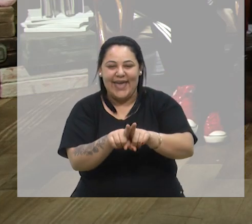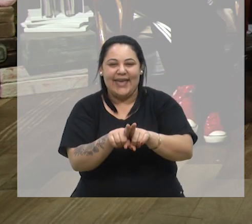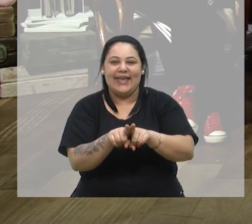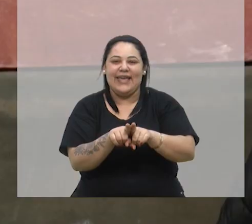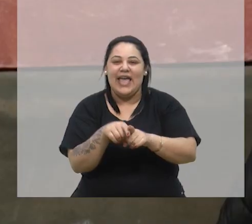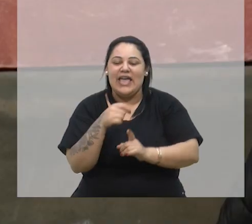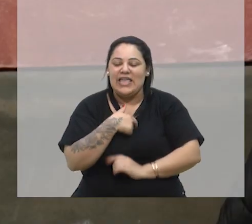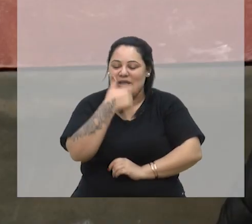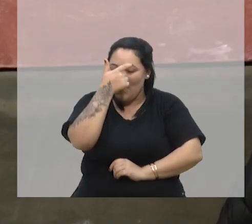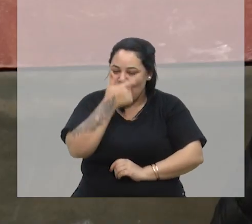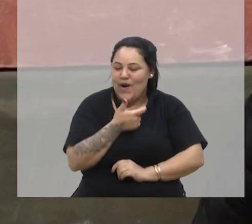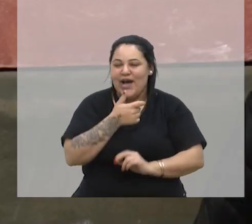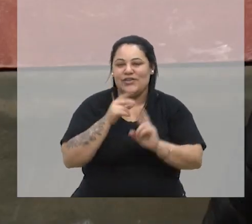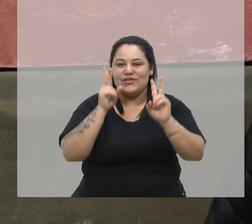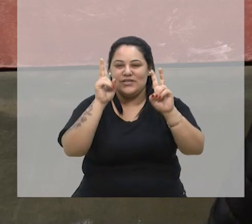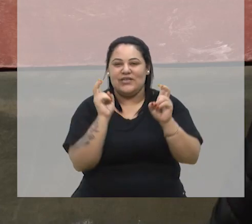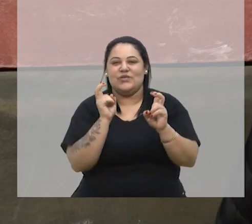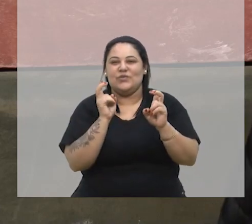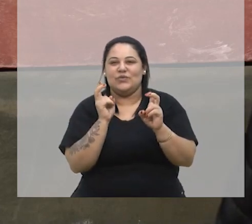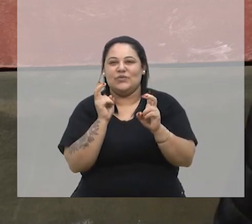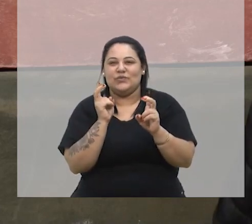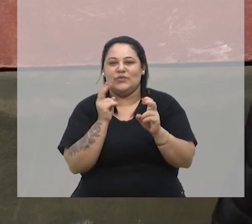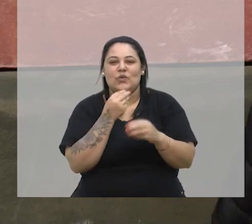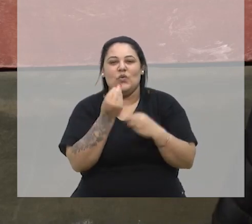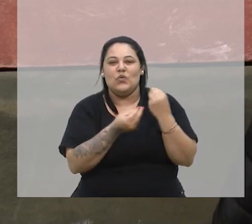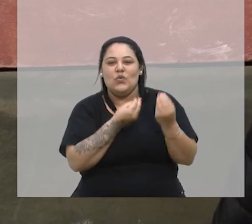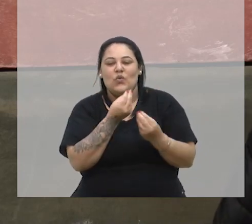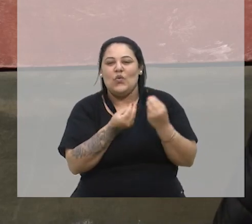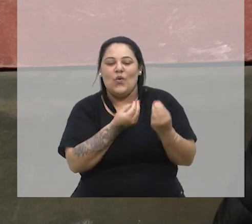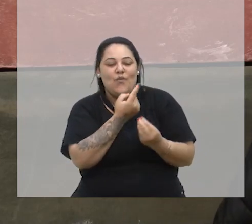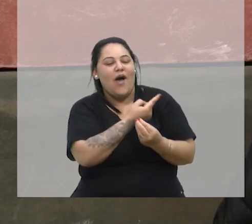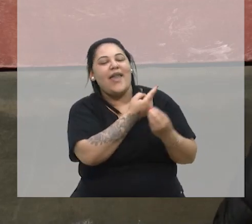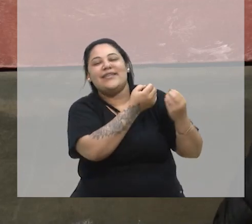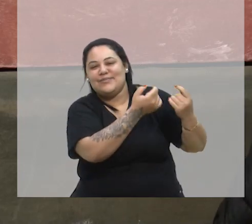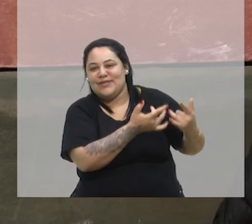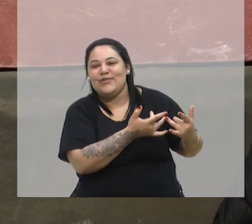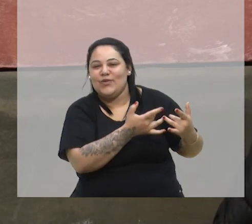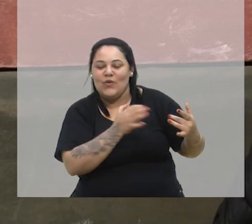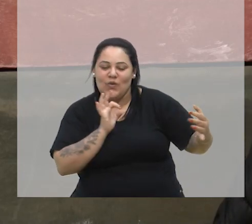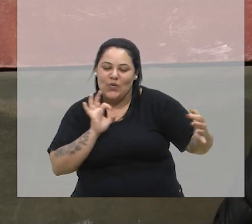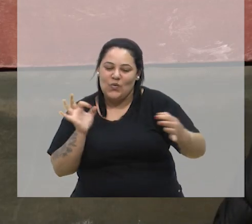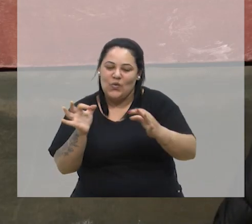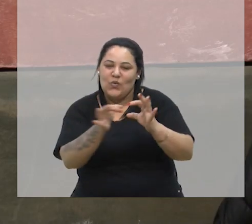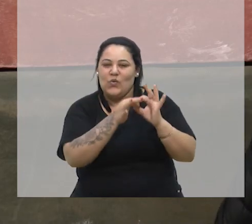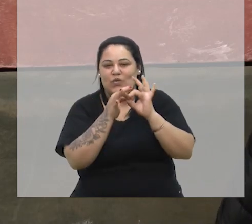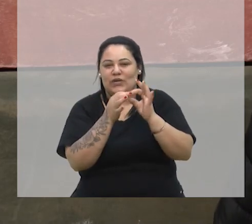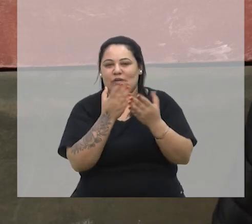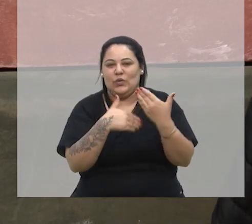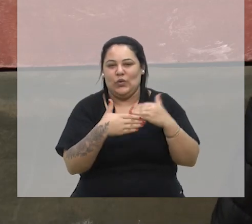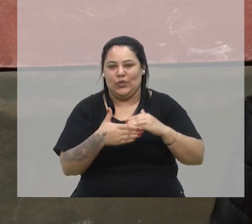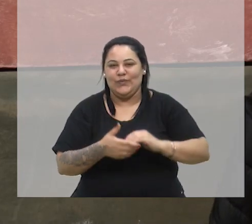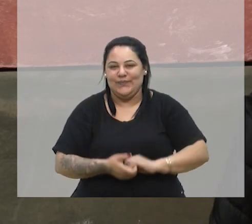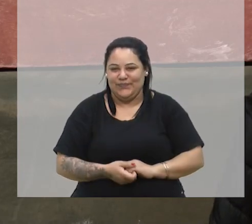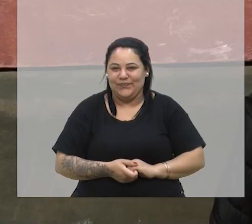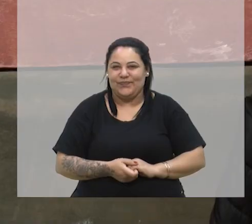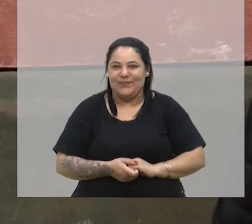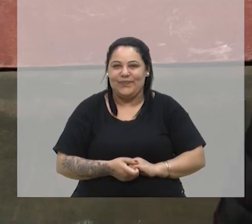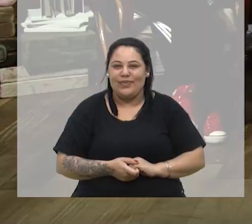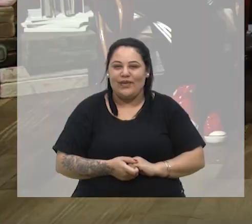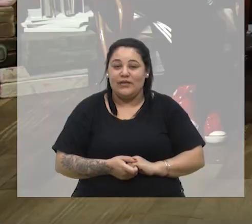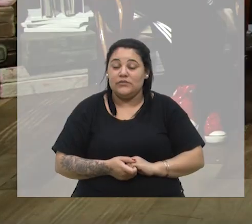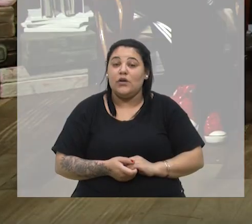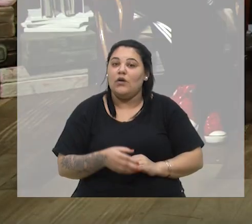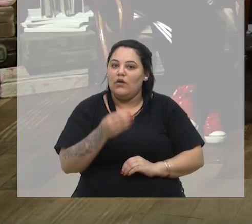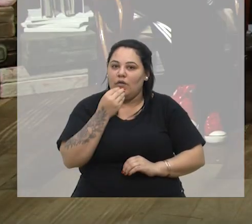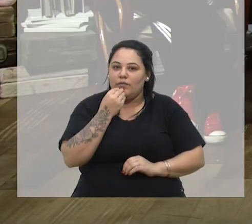abraçando ali, que na época da feira você acaba se encontrando. Então, acho que esse tema, como a Aline disse,